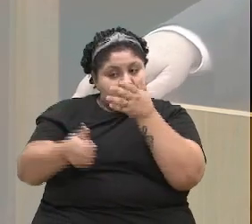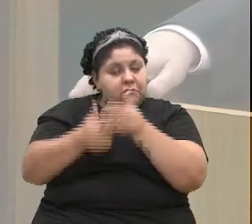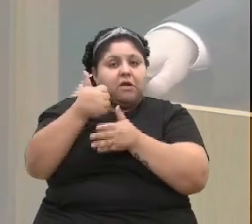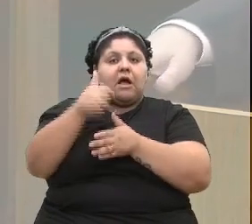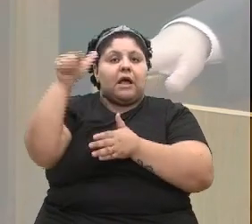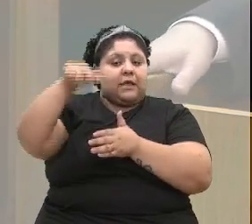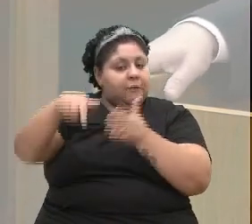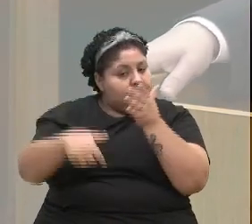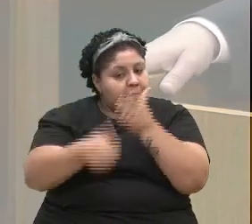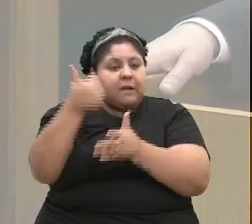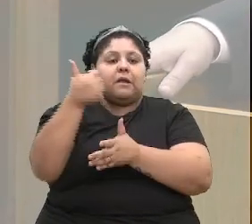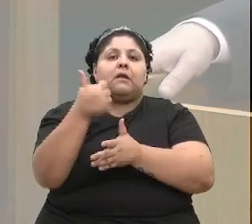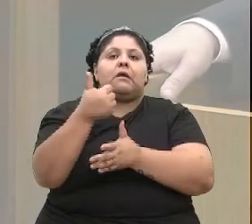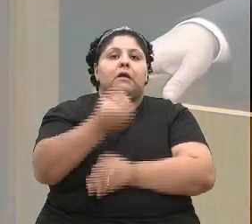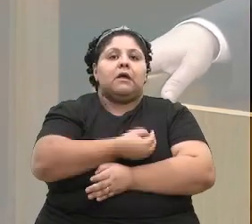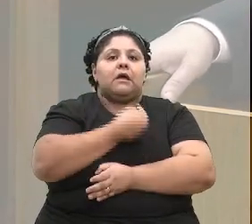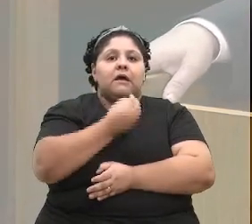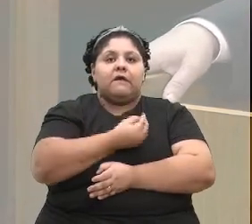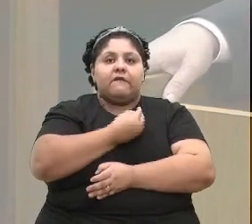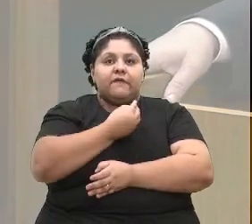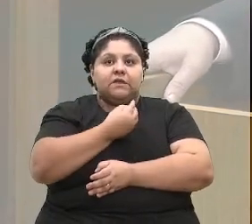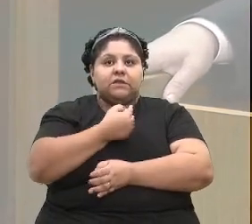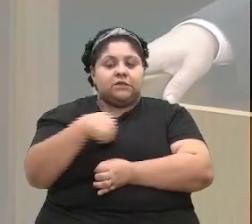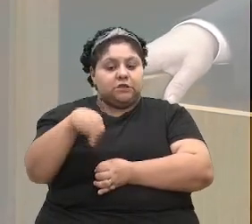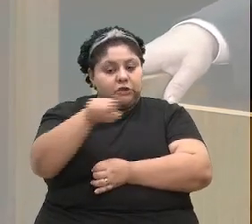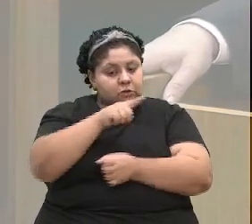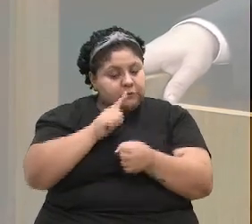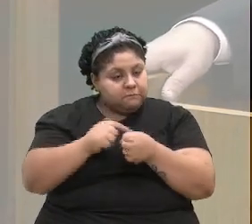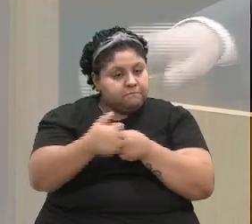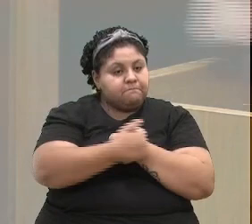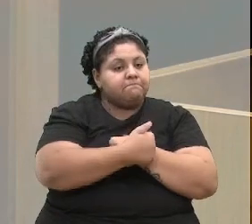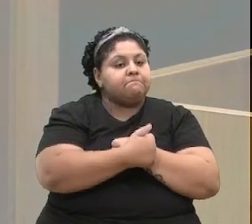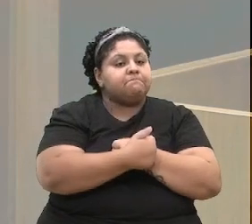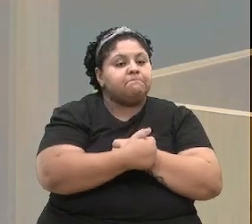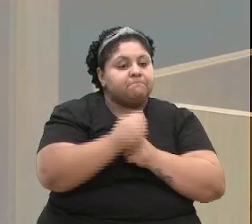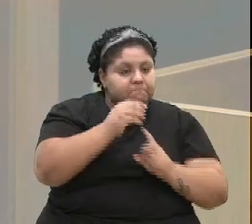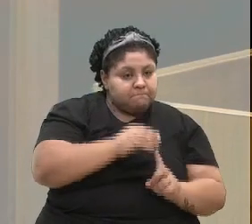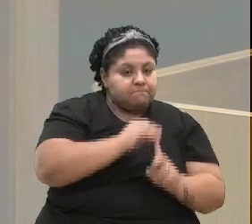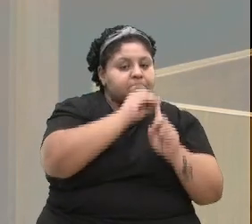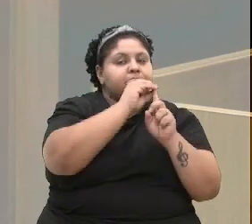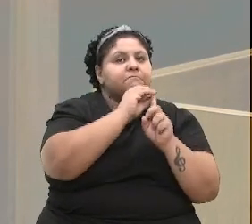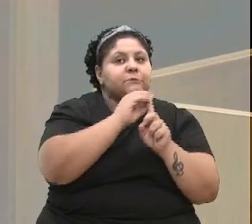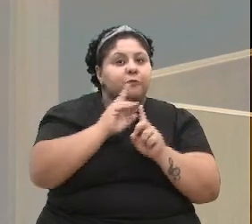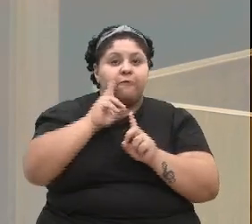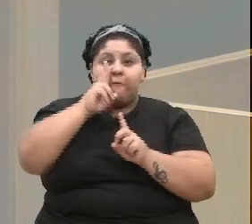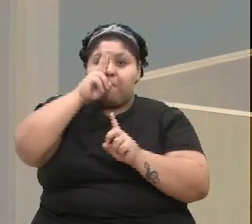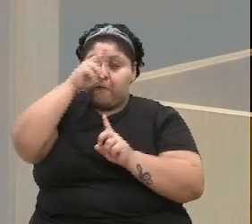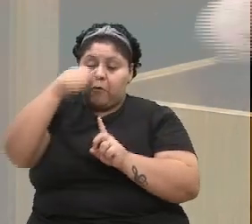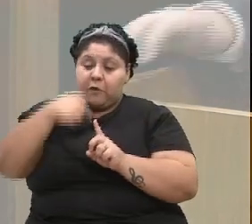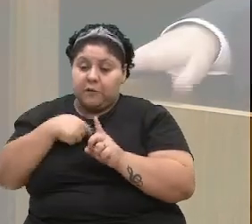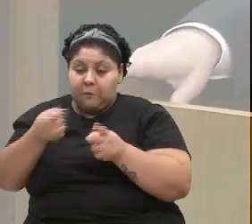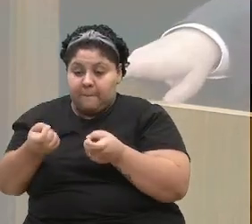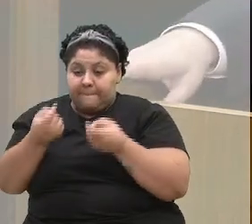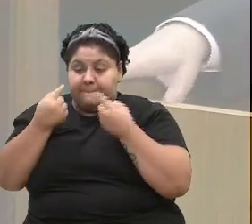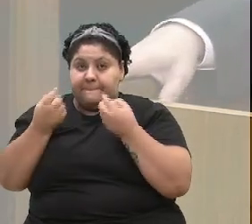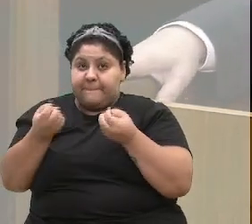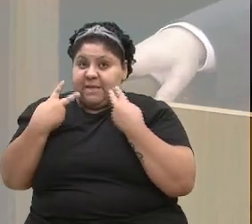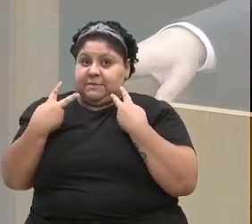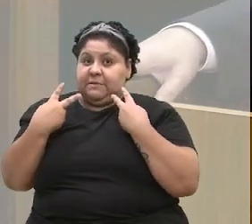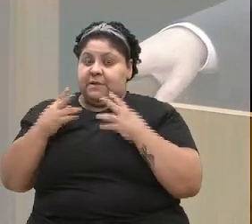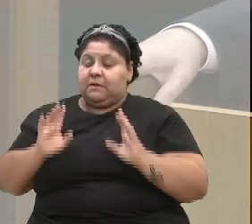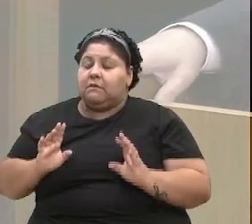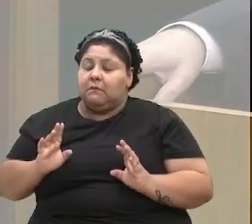aqui para melhorar a vida da nossa cidade. E o principal ponto forte que eu percebi, senhora